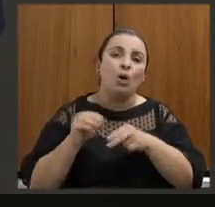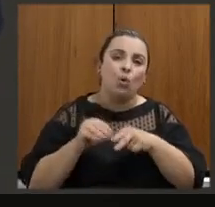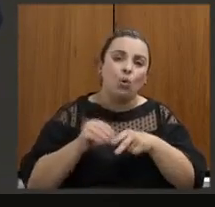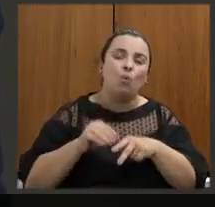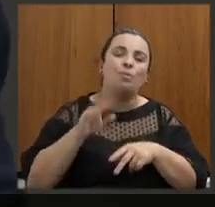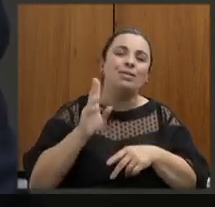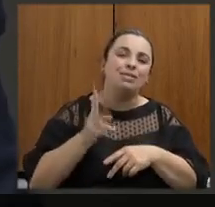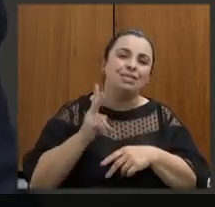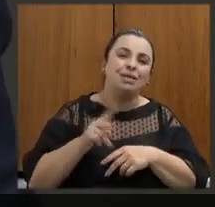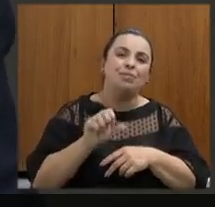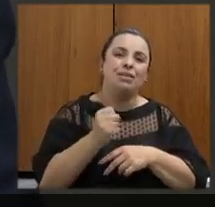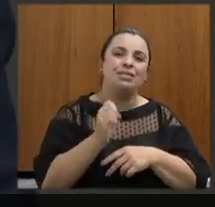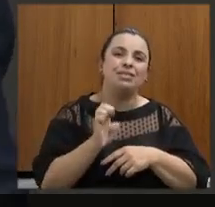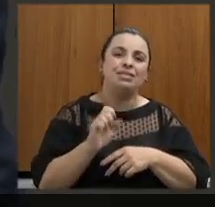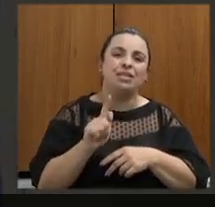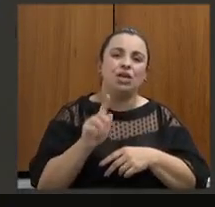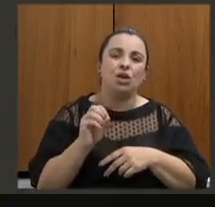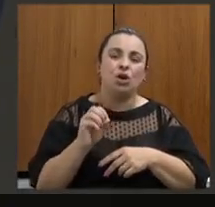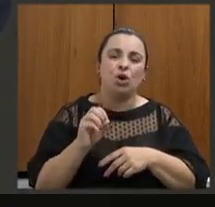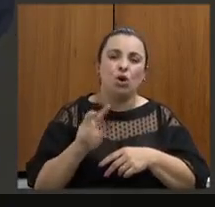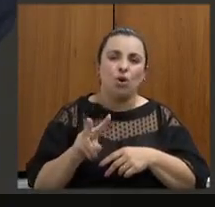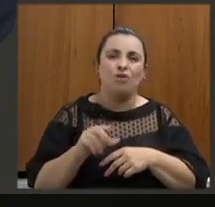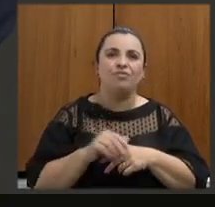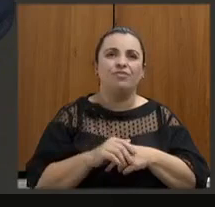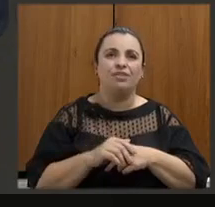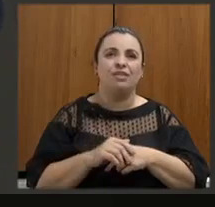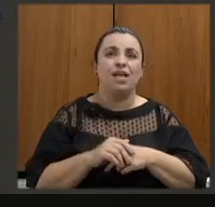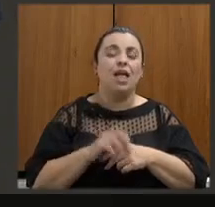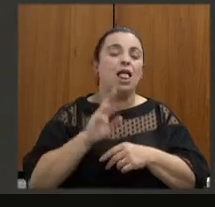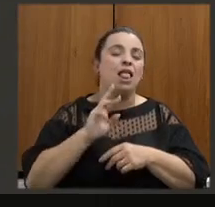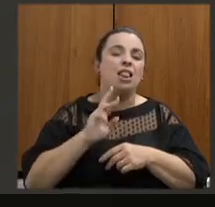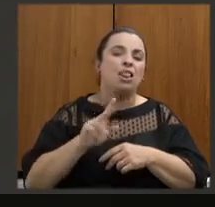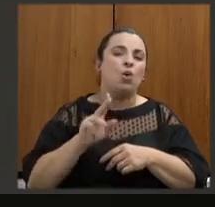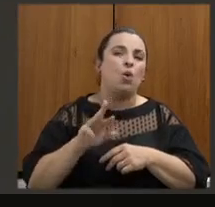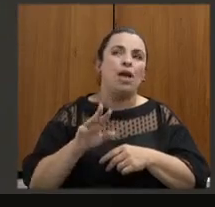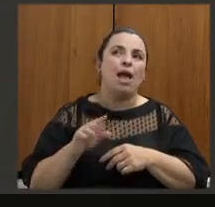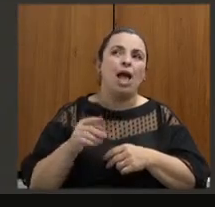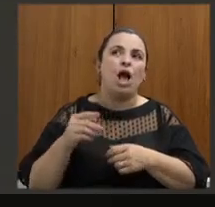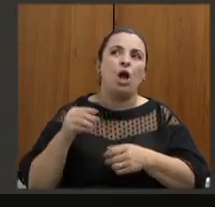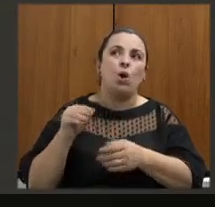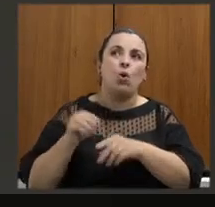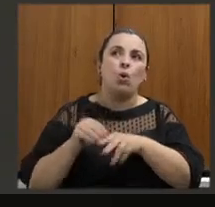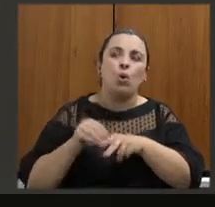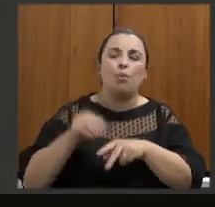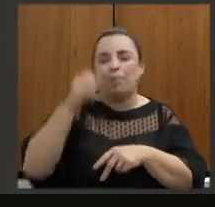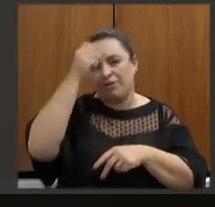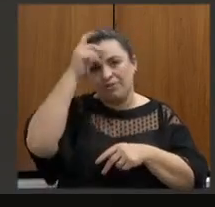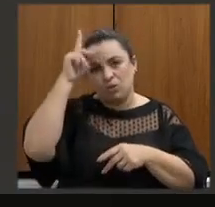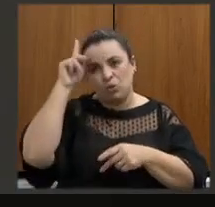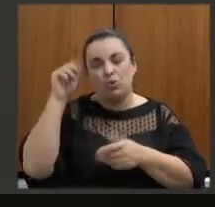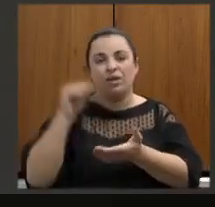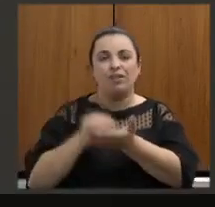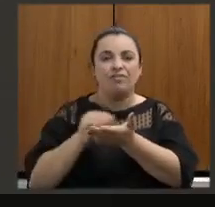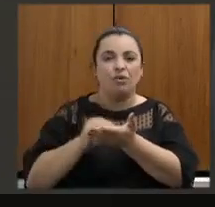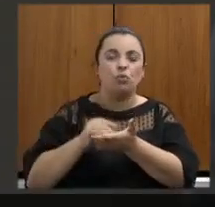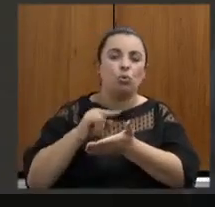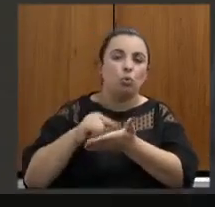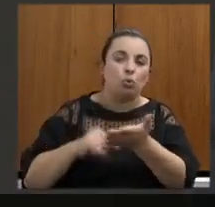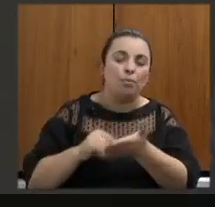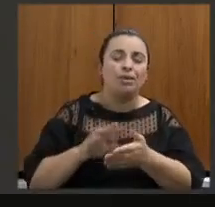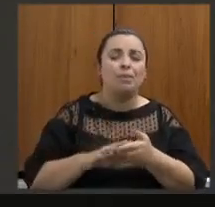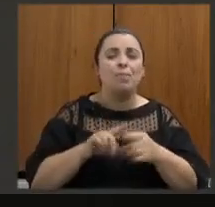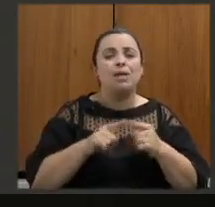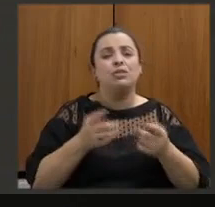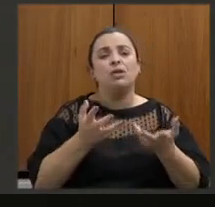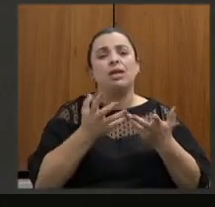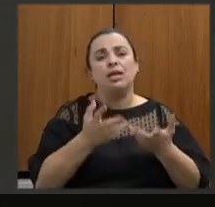secretário Igor é tu do Juliano nunca é a culpa é das prefeituras Às vezes a foto do documento detalhasse um